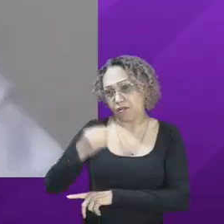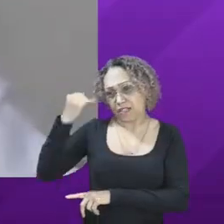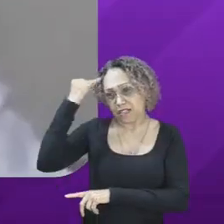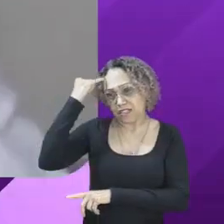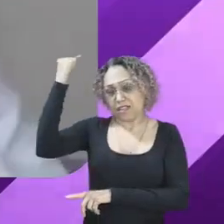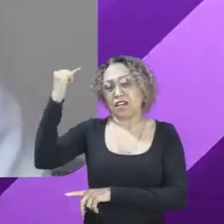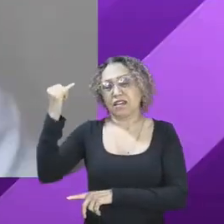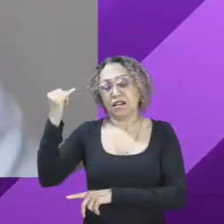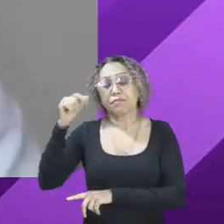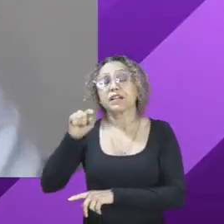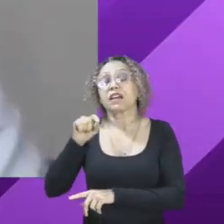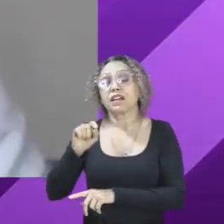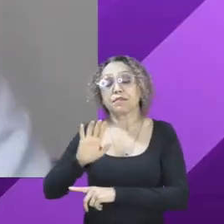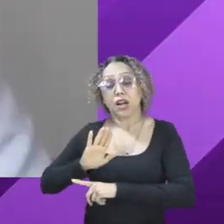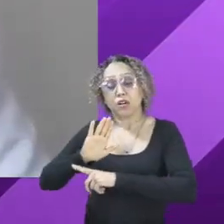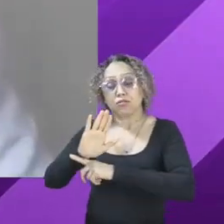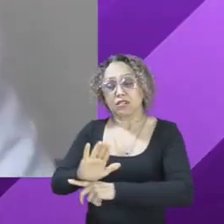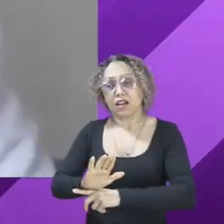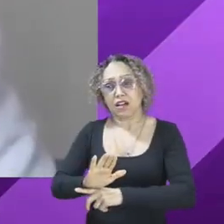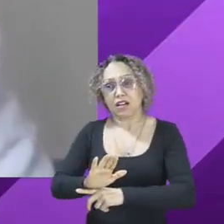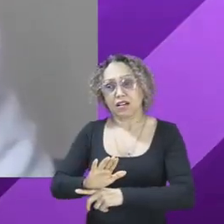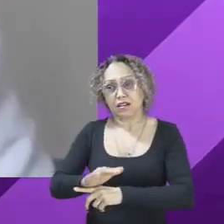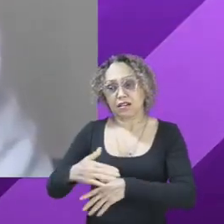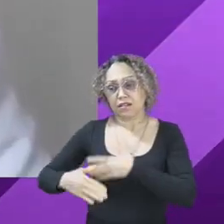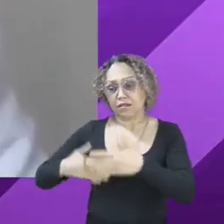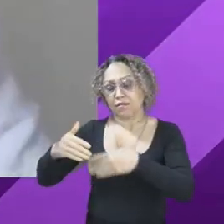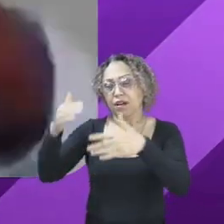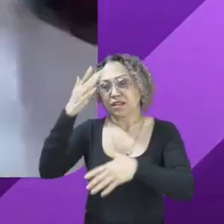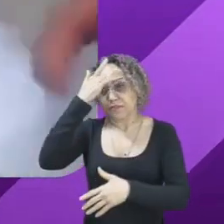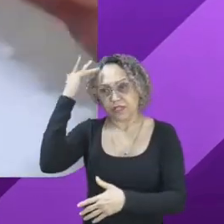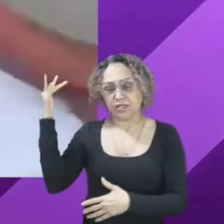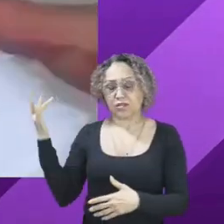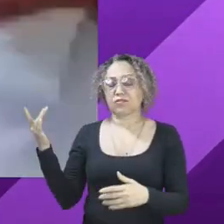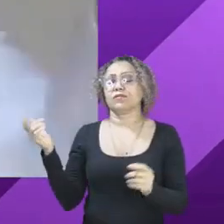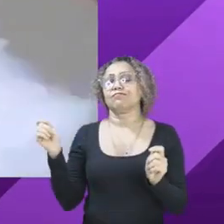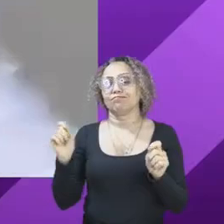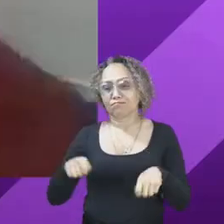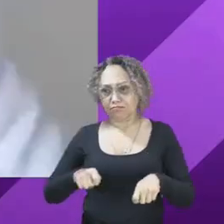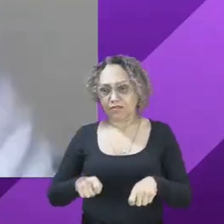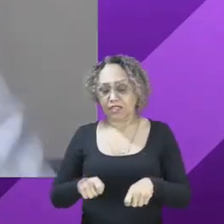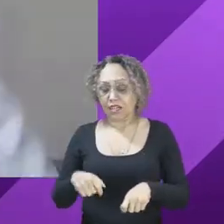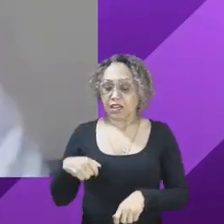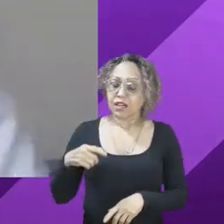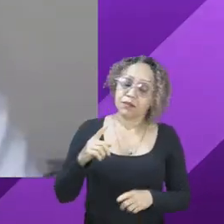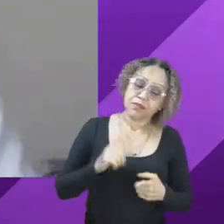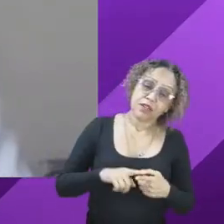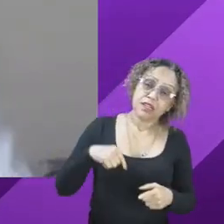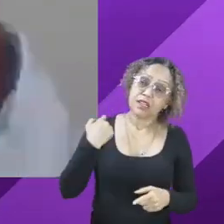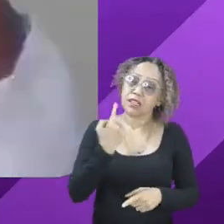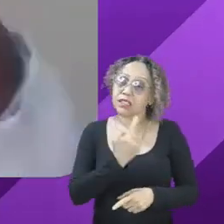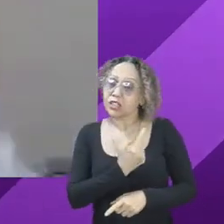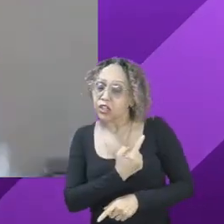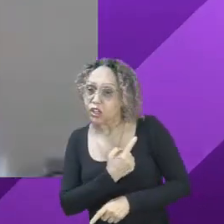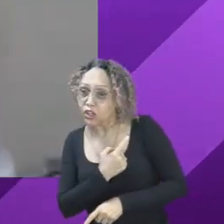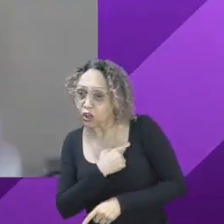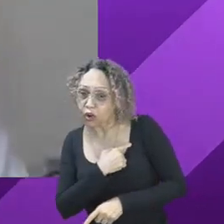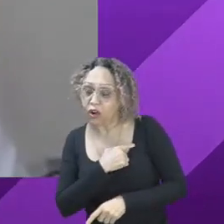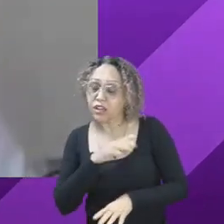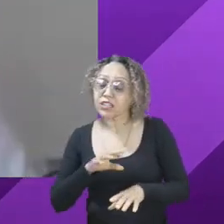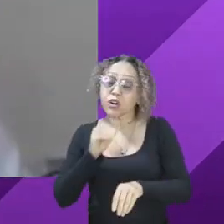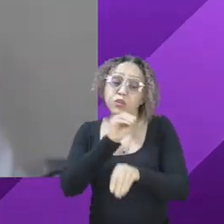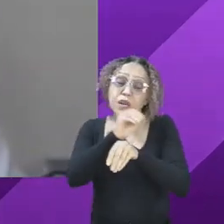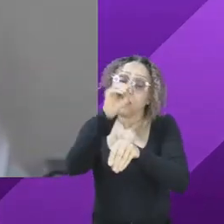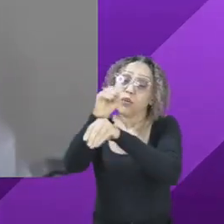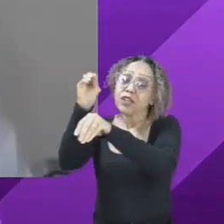vidas aconteçam, né? Na medida em que nós somos esse grupo de pessoas que cuida de outras pessoas que às vezes nem são nossas pessoas,